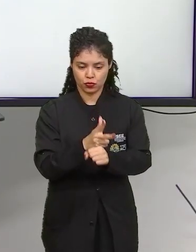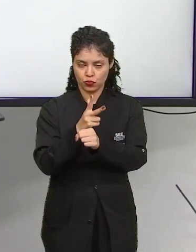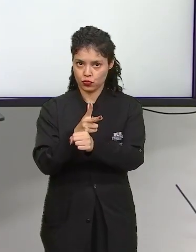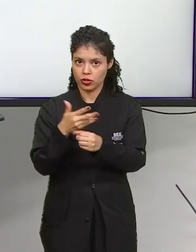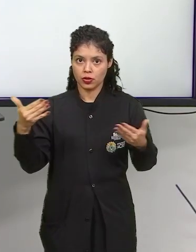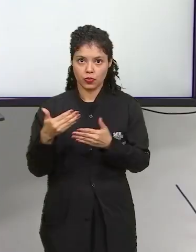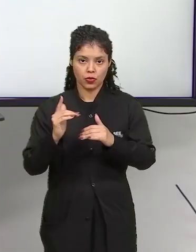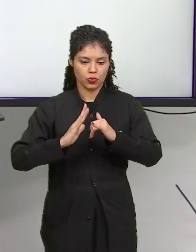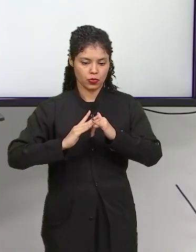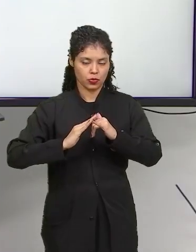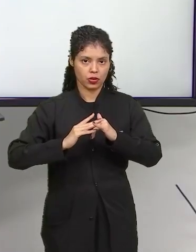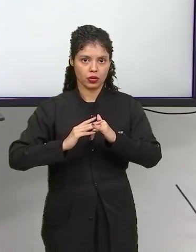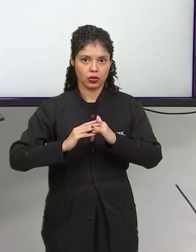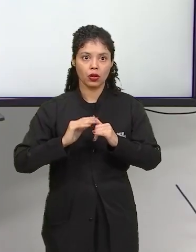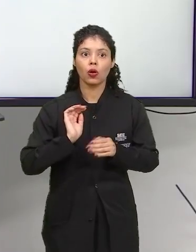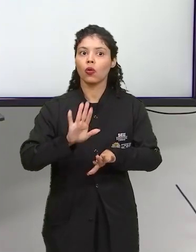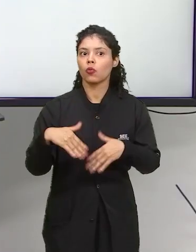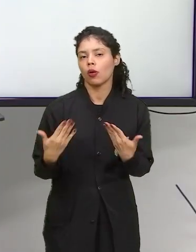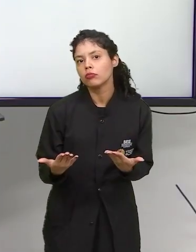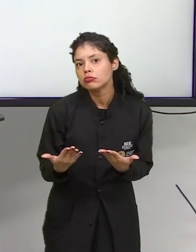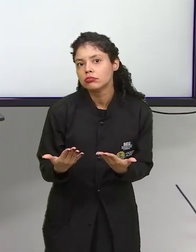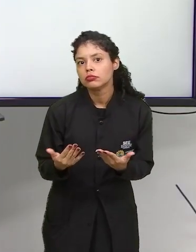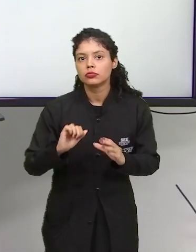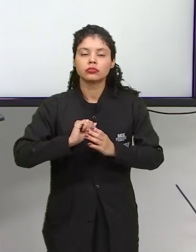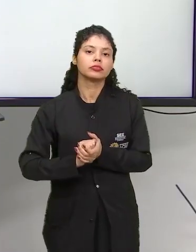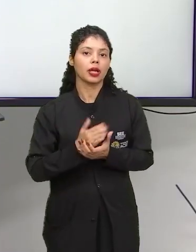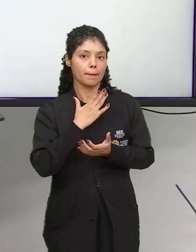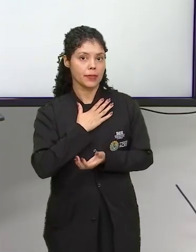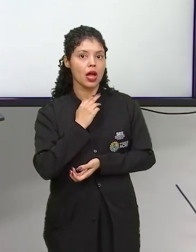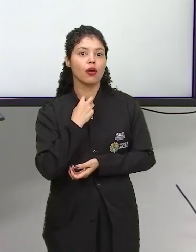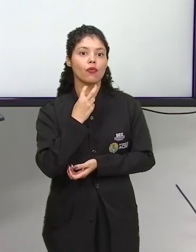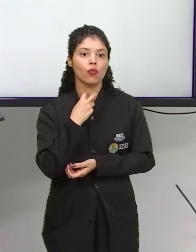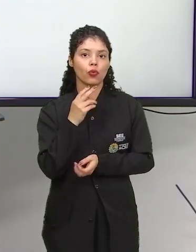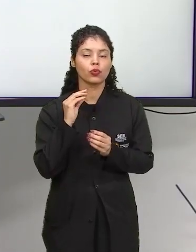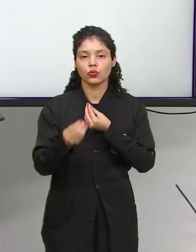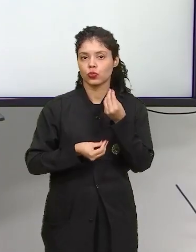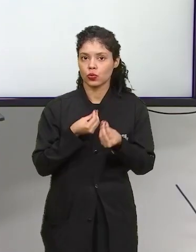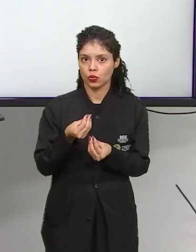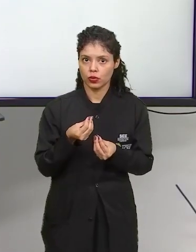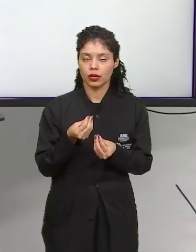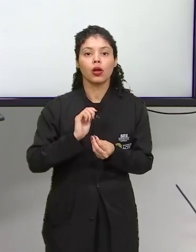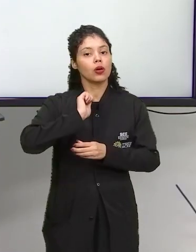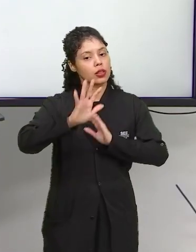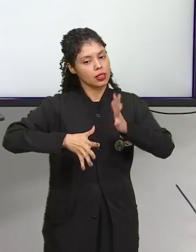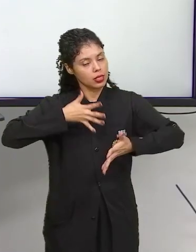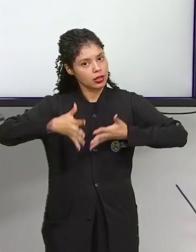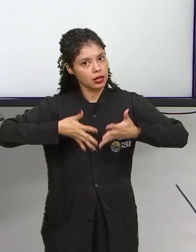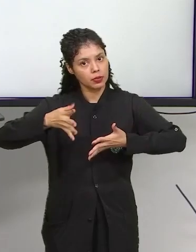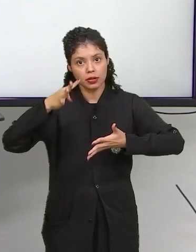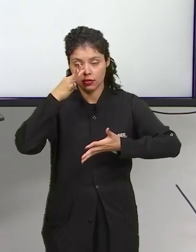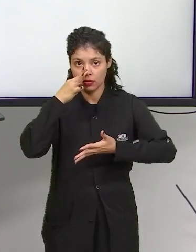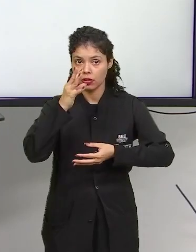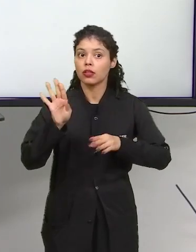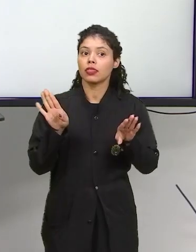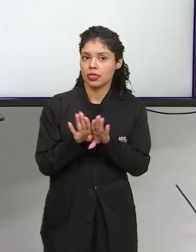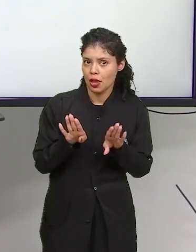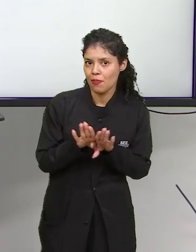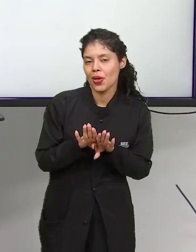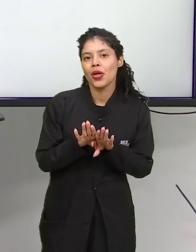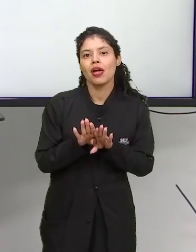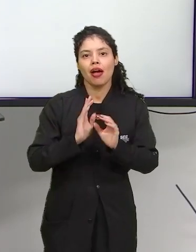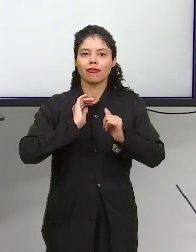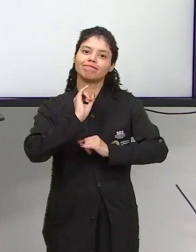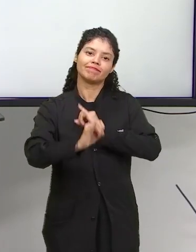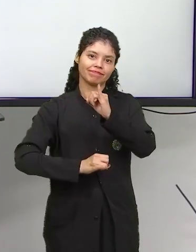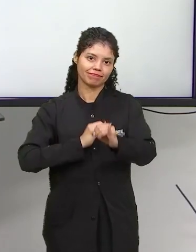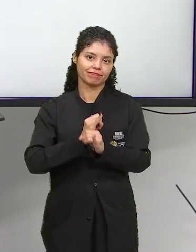agora no YouTube, o canal tanto vai ser a minha voz ou o sinal de Libras para quem está assistindo, quanto pode ser a internet, o